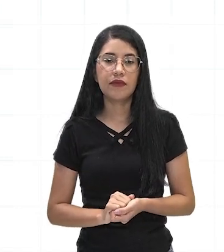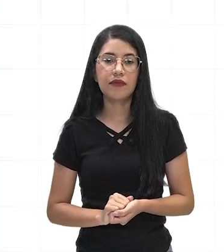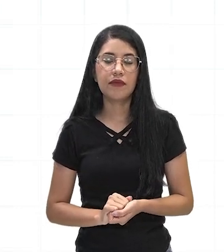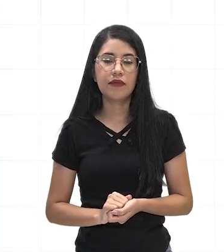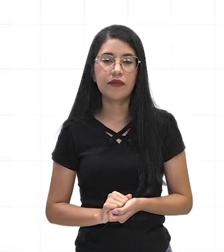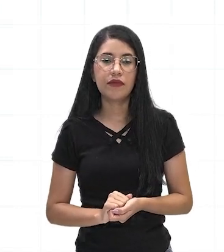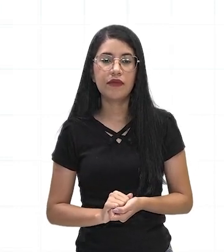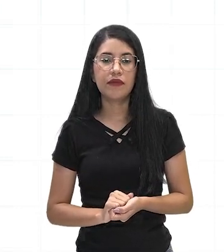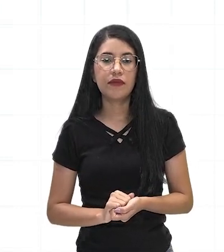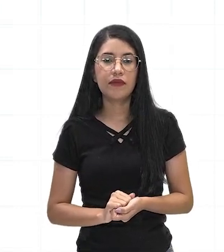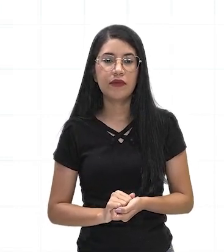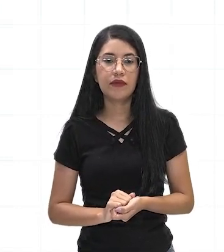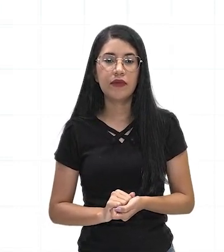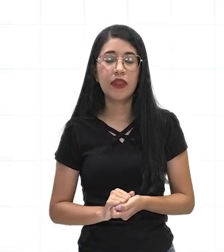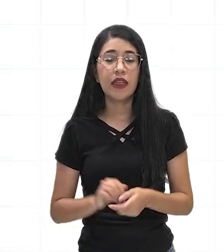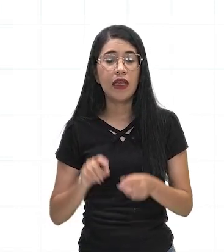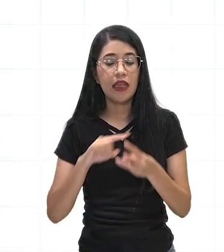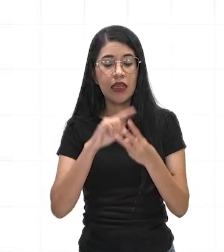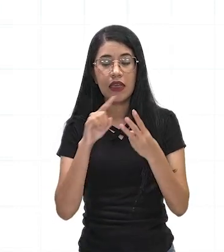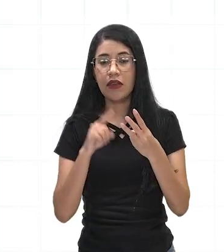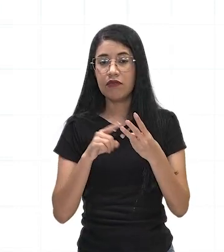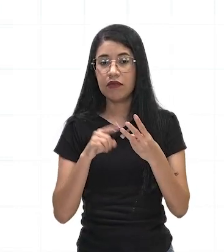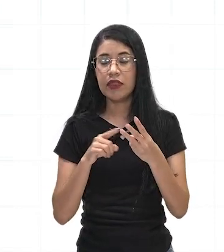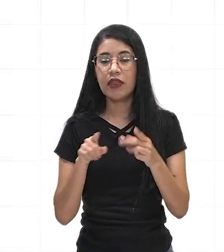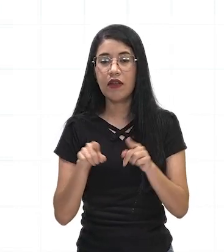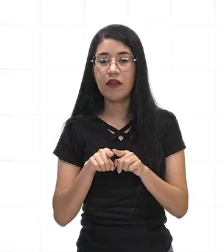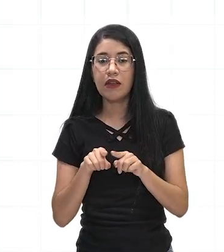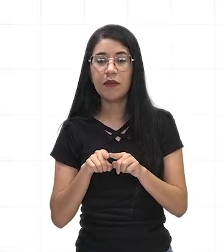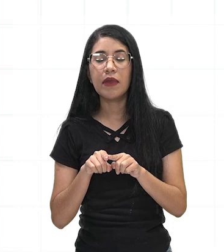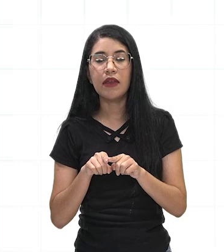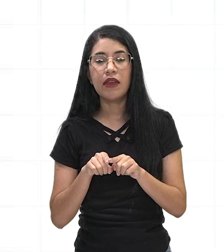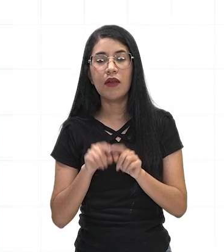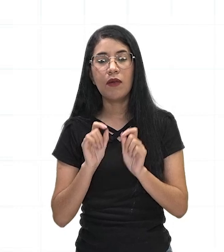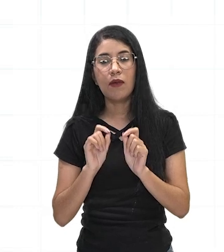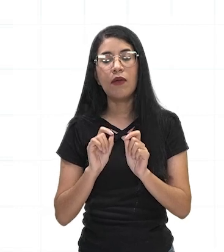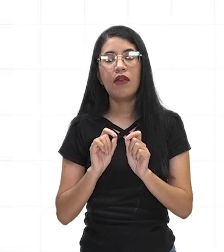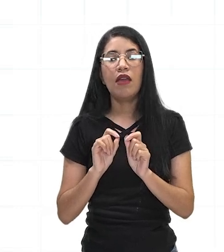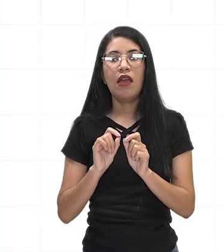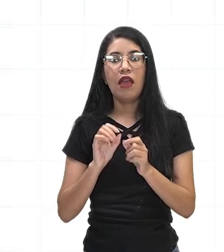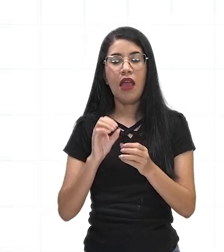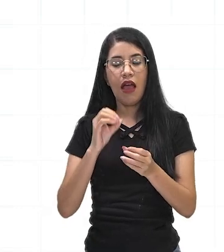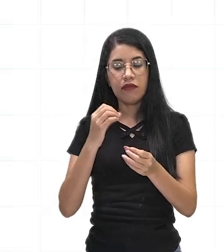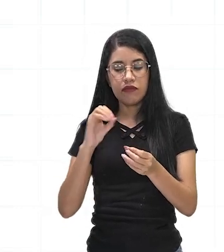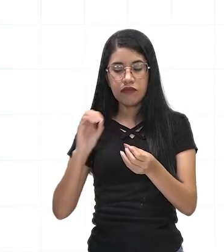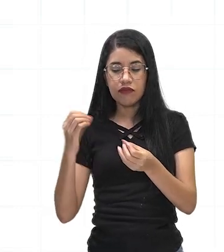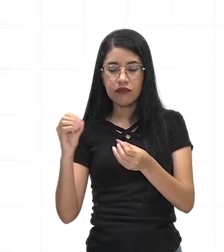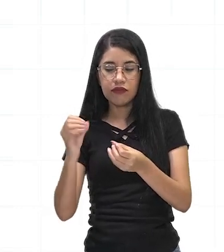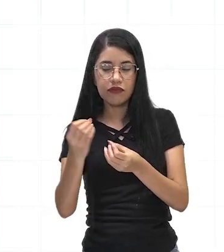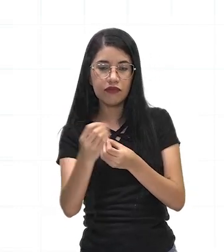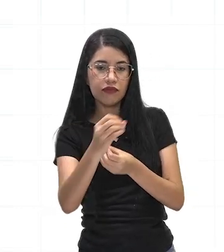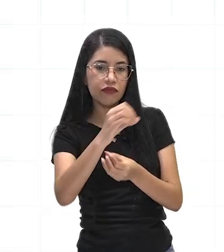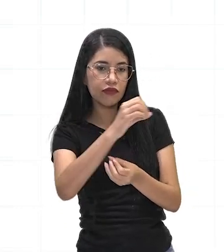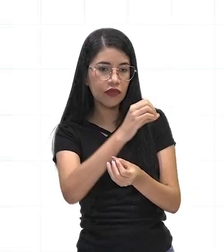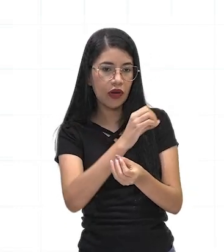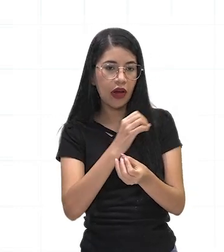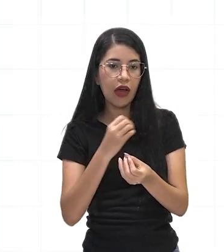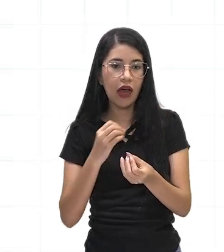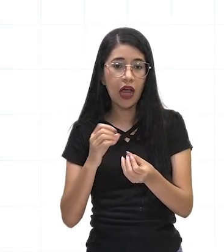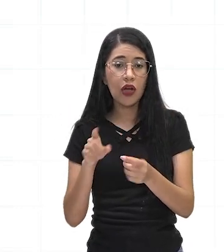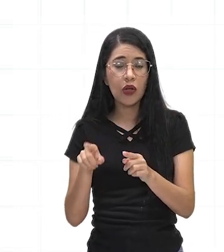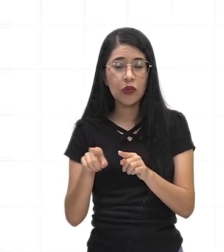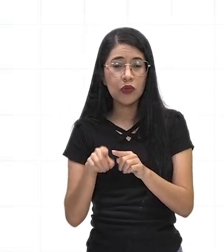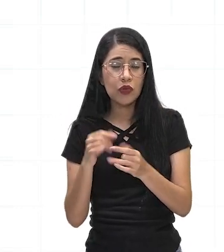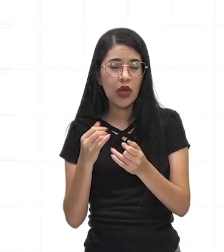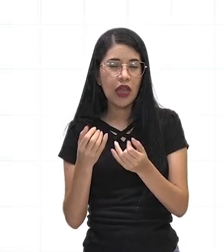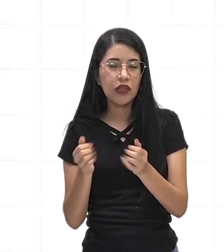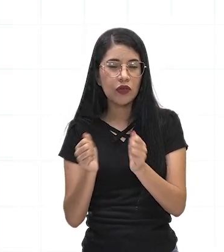de revolução. E além desses movimentos, ela vai fazer também a translação. E esse movimento ela vai fazer